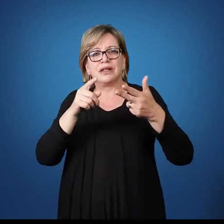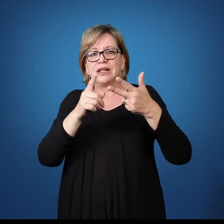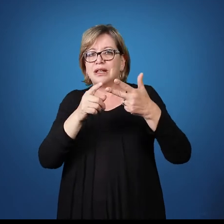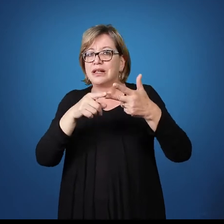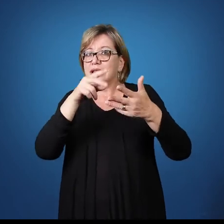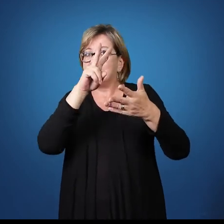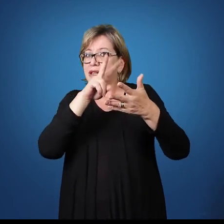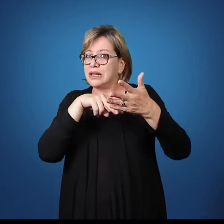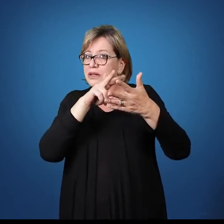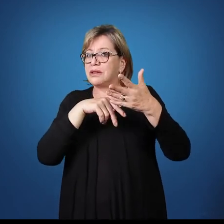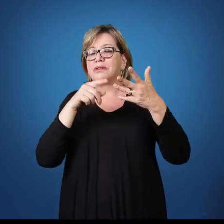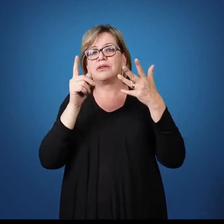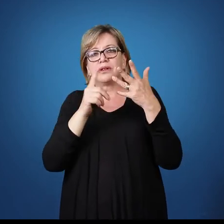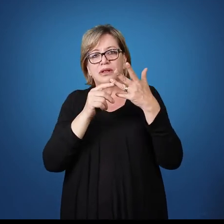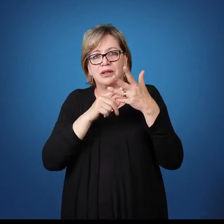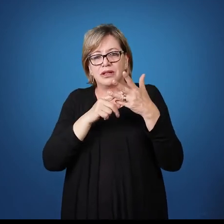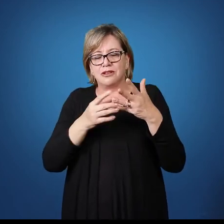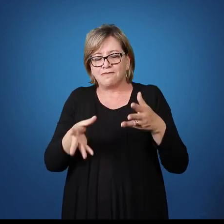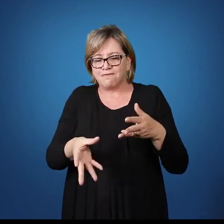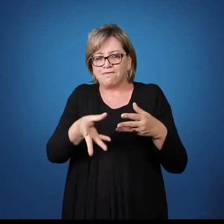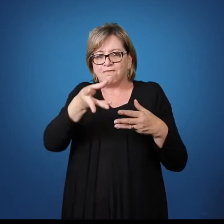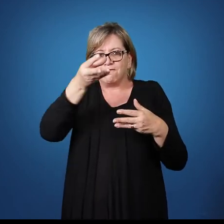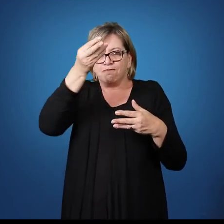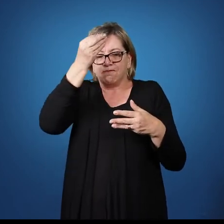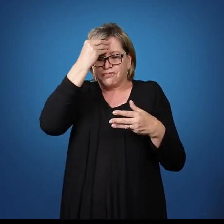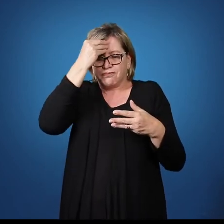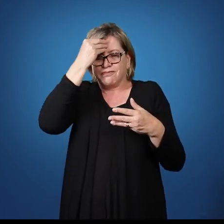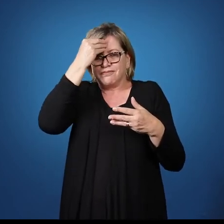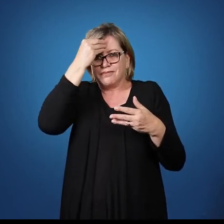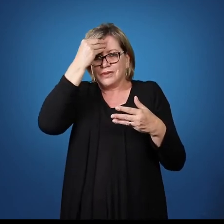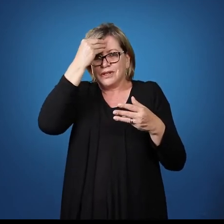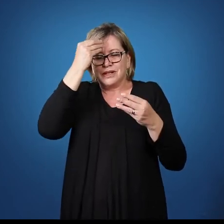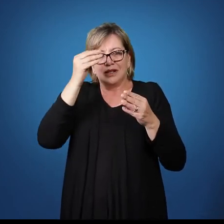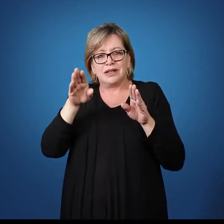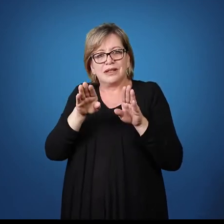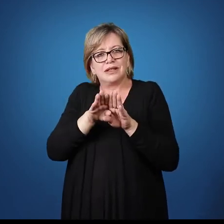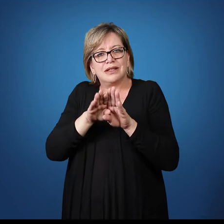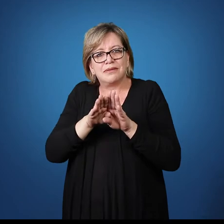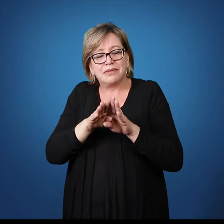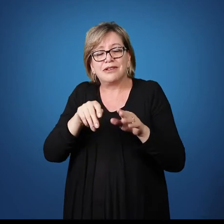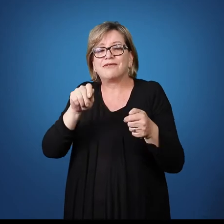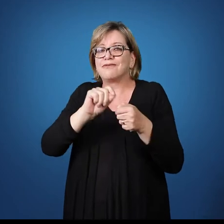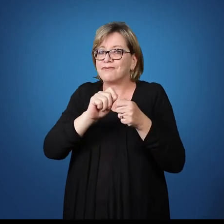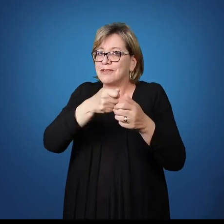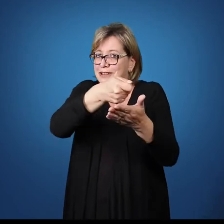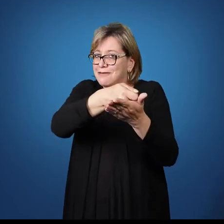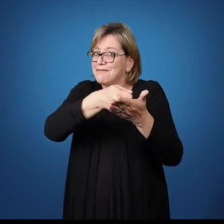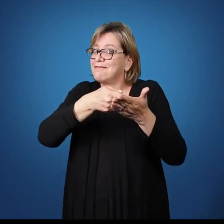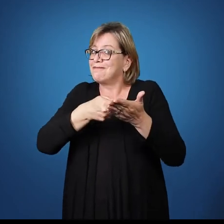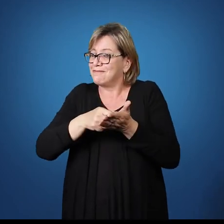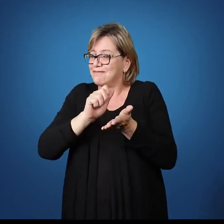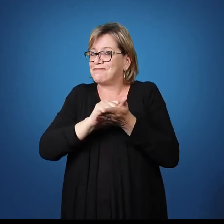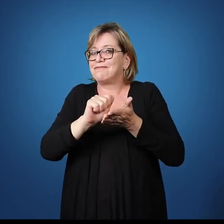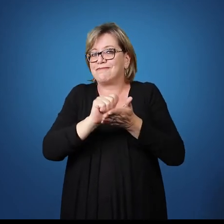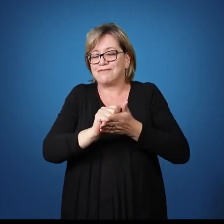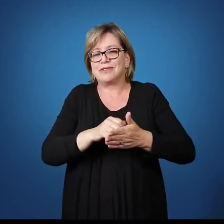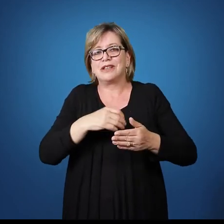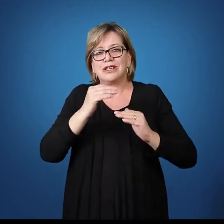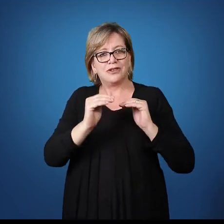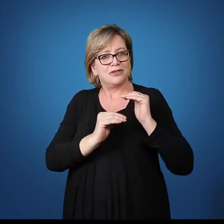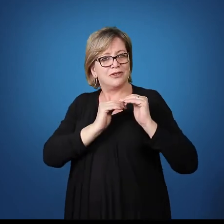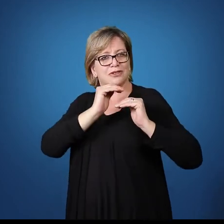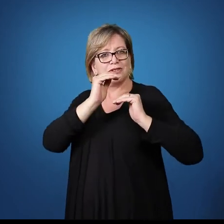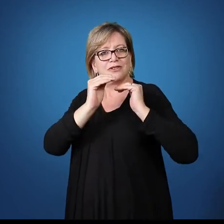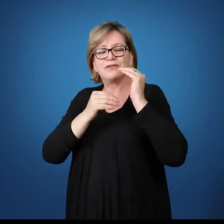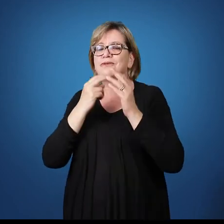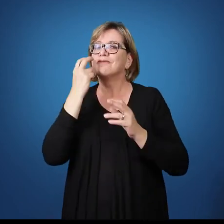leitura, a apropriação, né, a produção, desculpa, de textos escritos pelos alunos e o